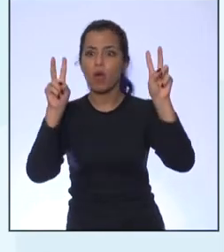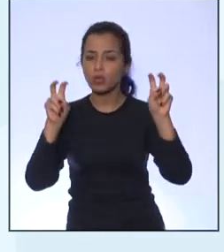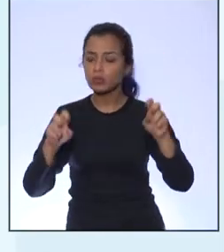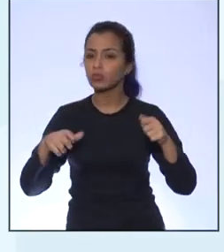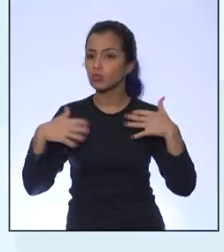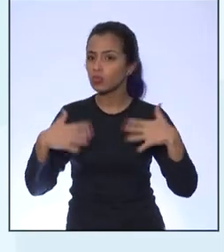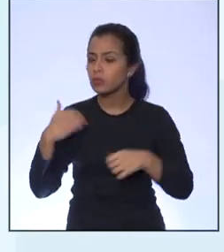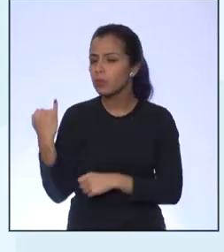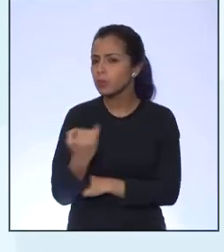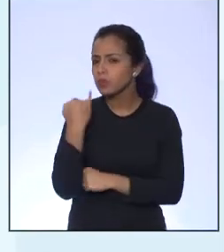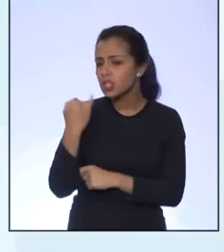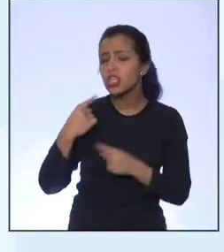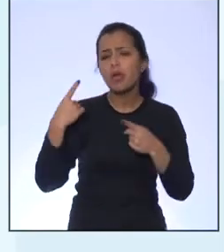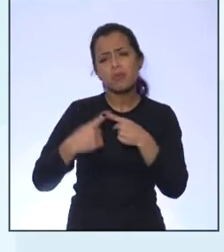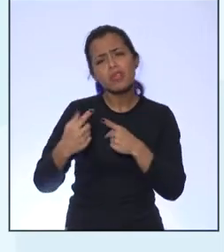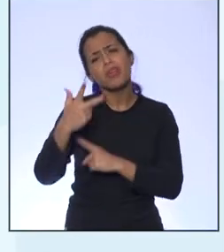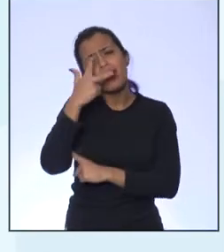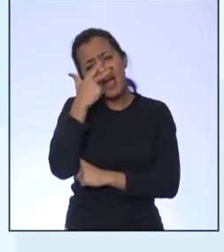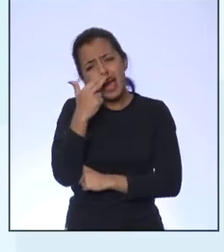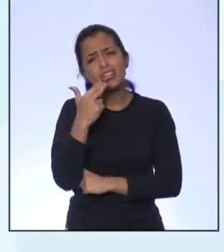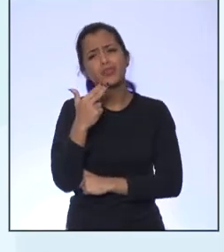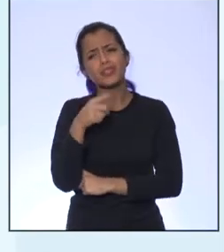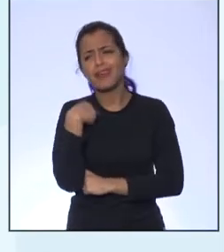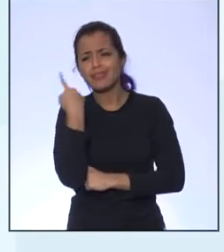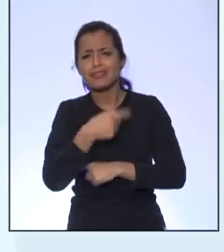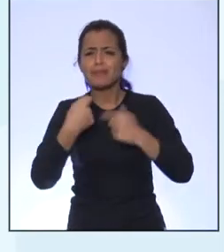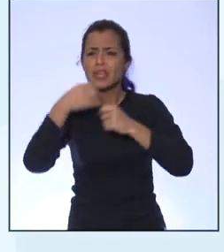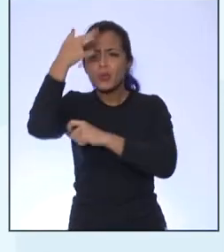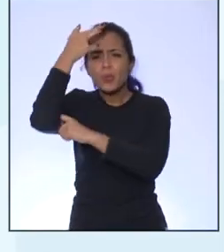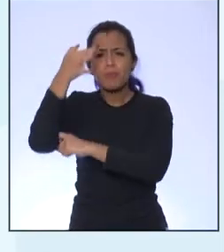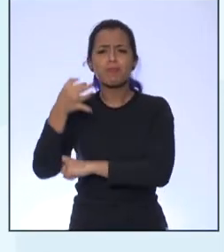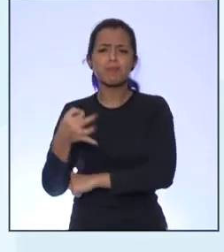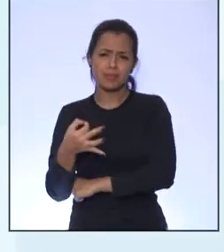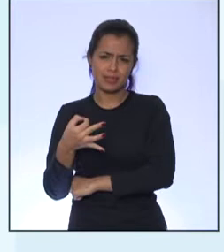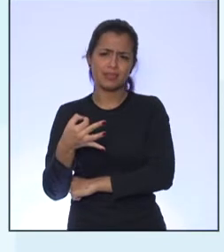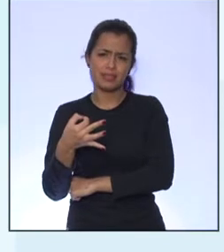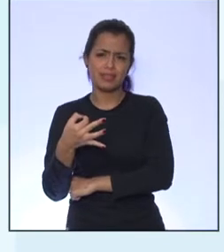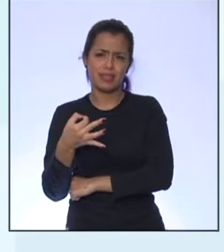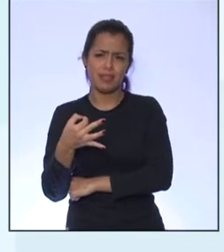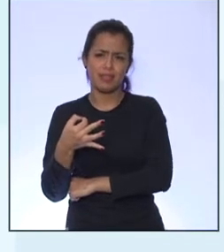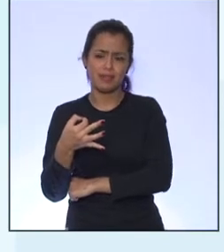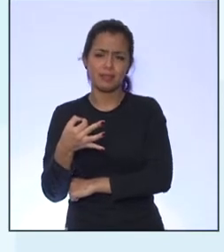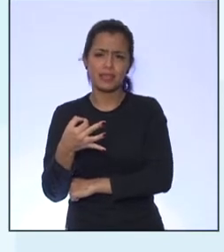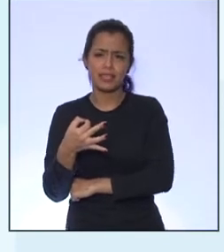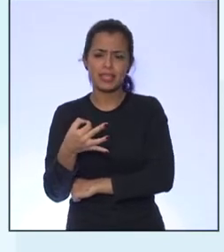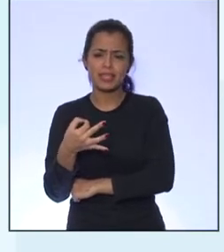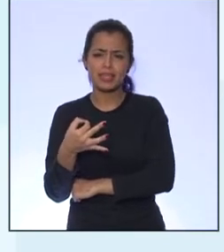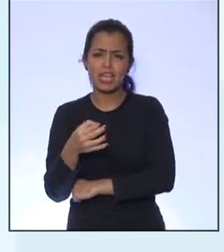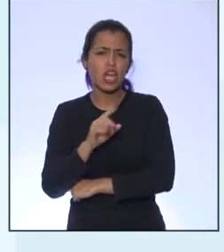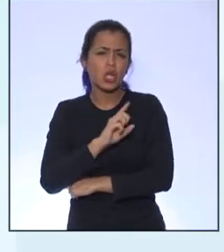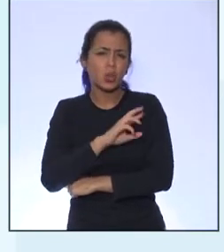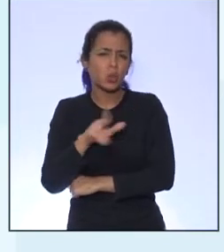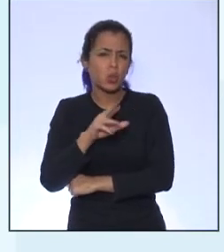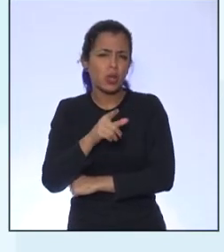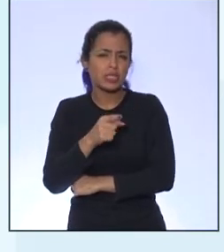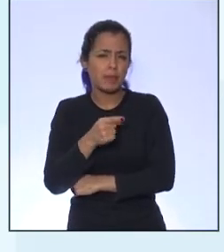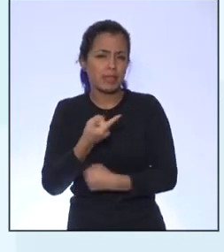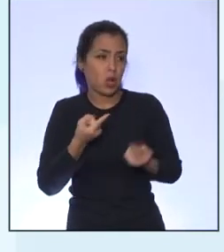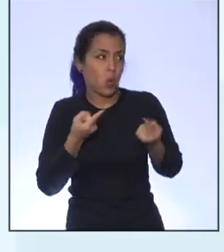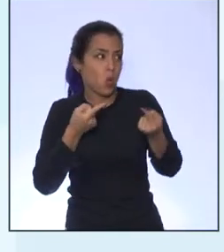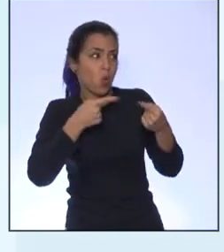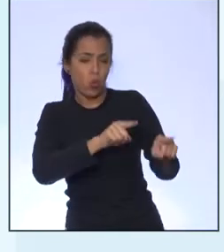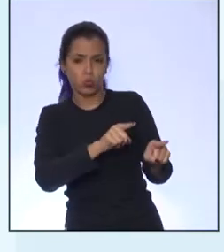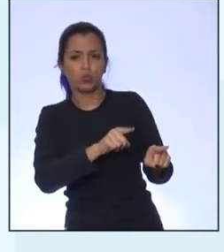na relatoria. Né? E eu acho que a gente tem que começar a compreender que não é uma questão de um contra o outro, mas é